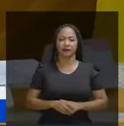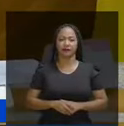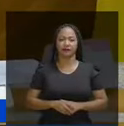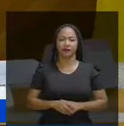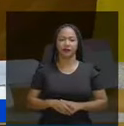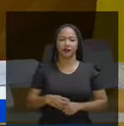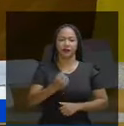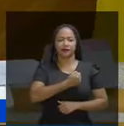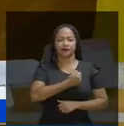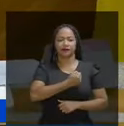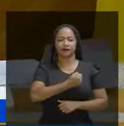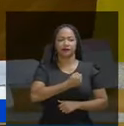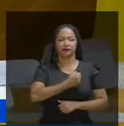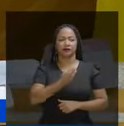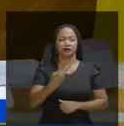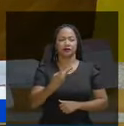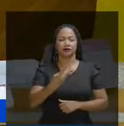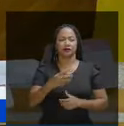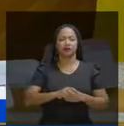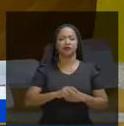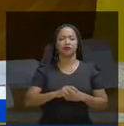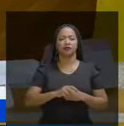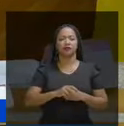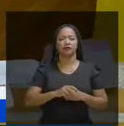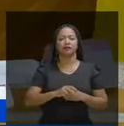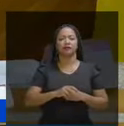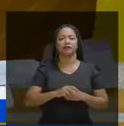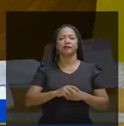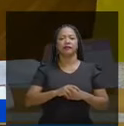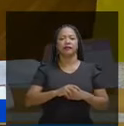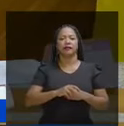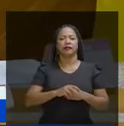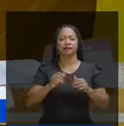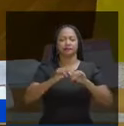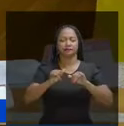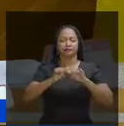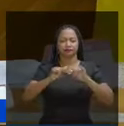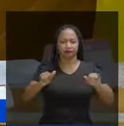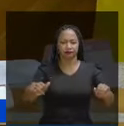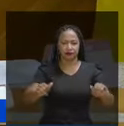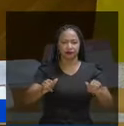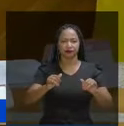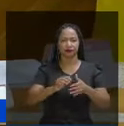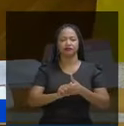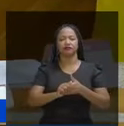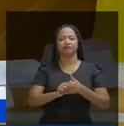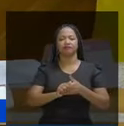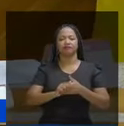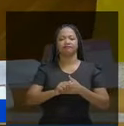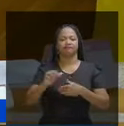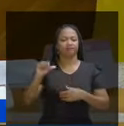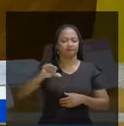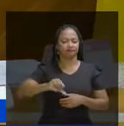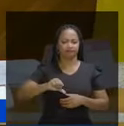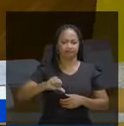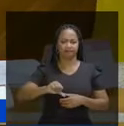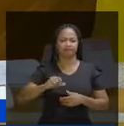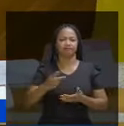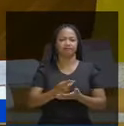O número 2 da pauta, que é o recurso eleitoral na representação por propaganda eleitoral negativa,